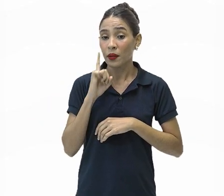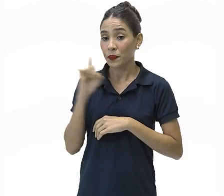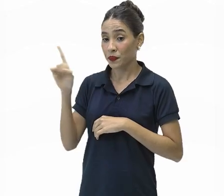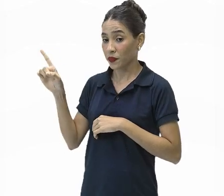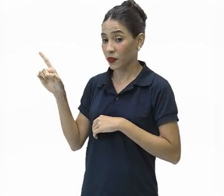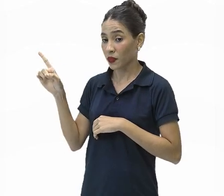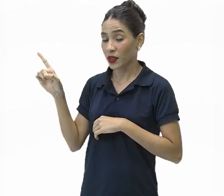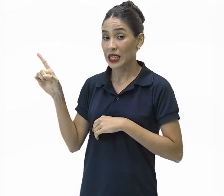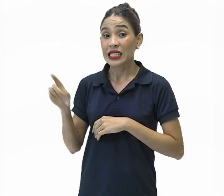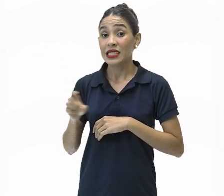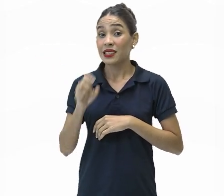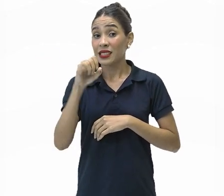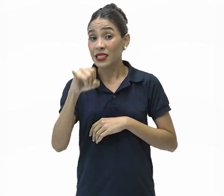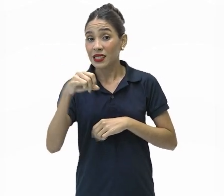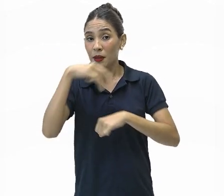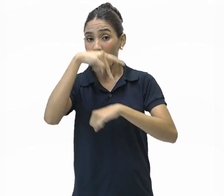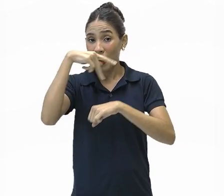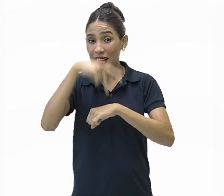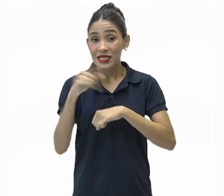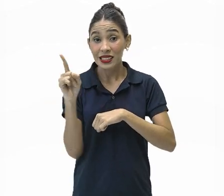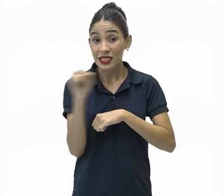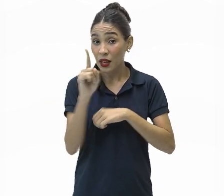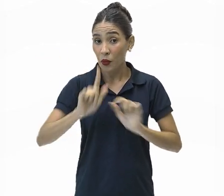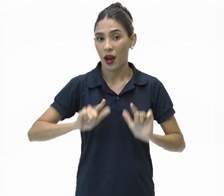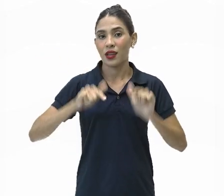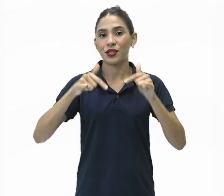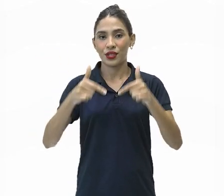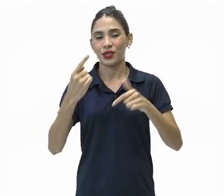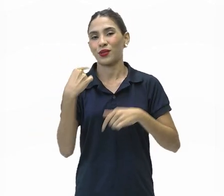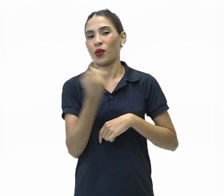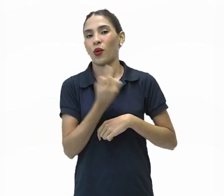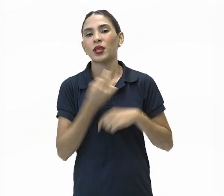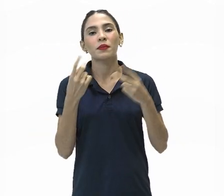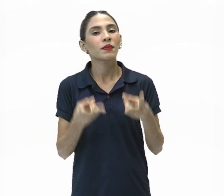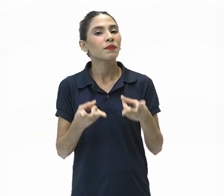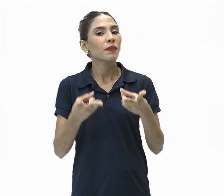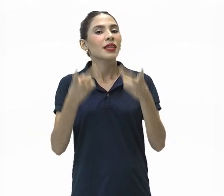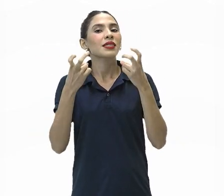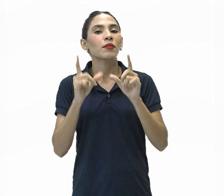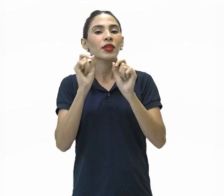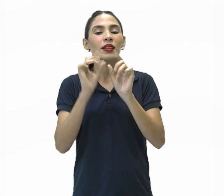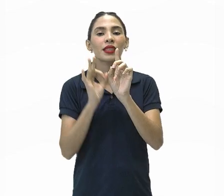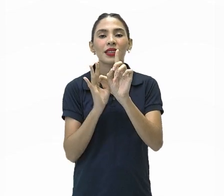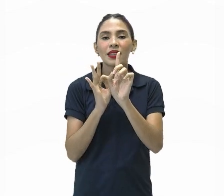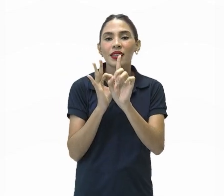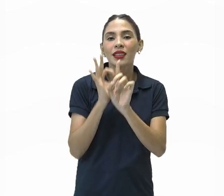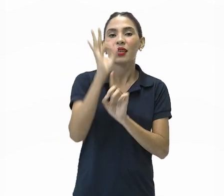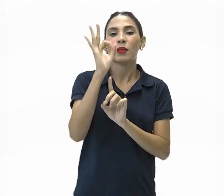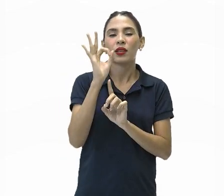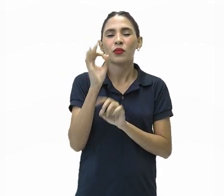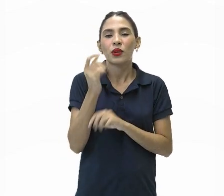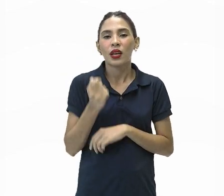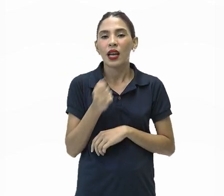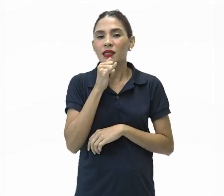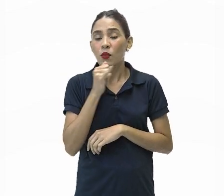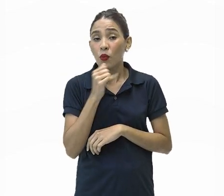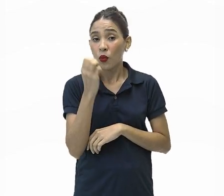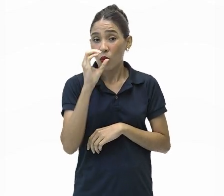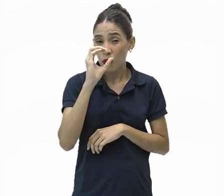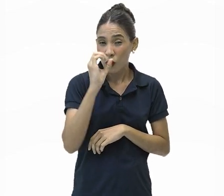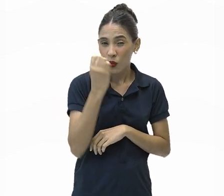não agirem, né, a gente observa a relação da temperatura, né, de 4,1